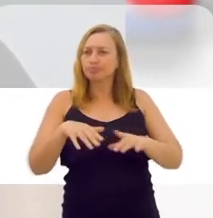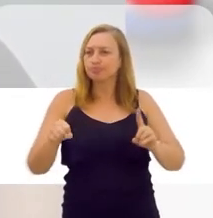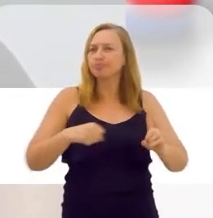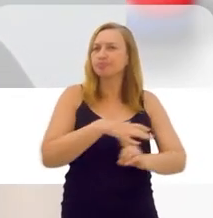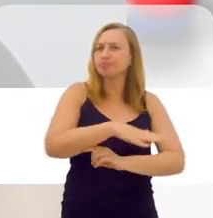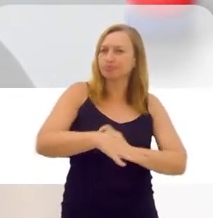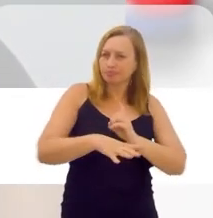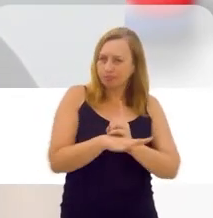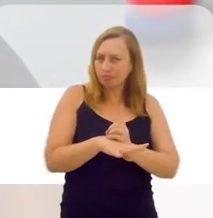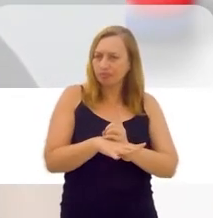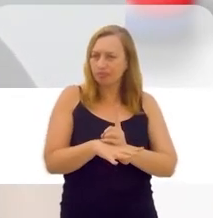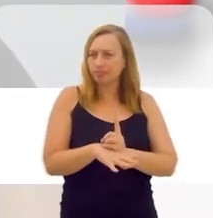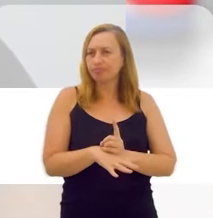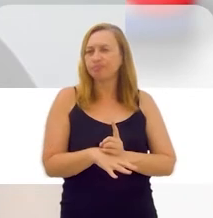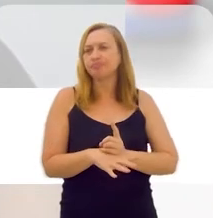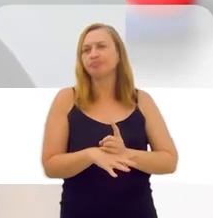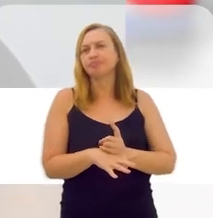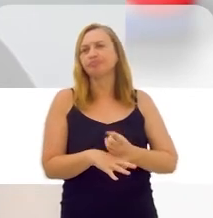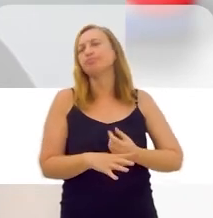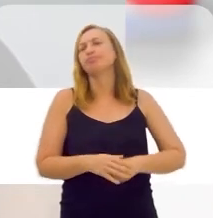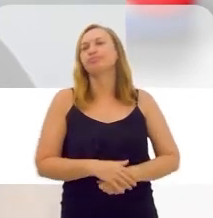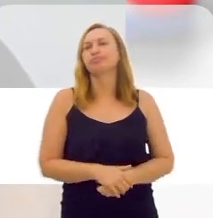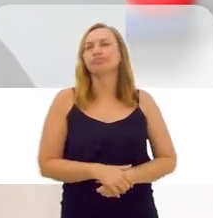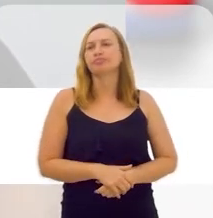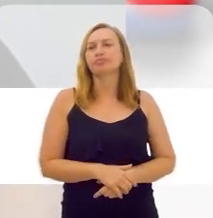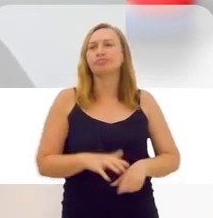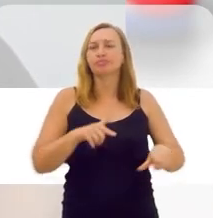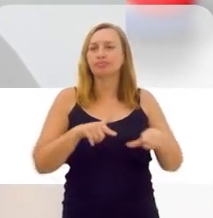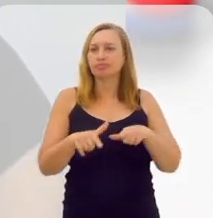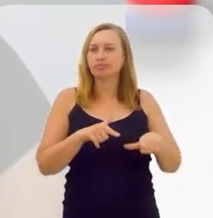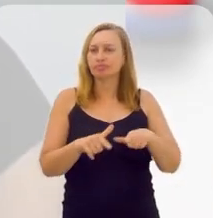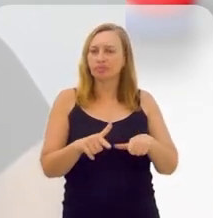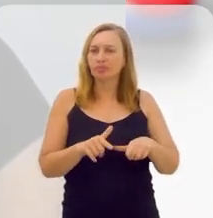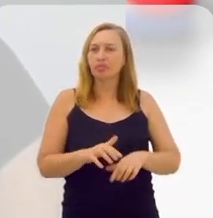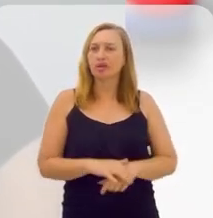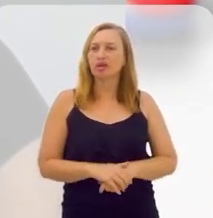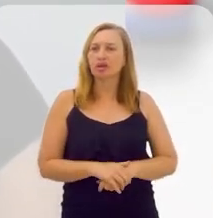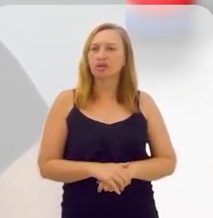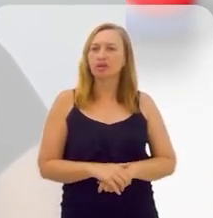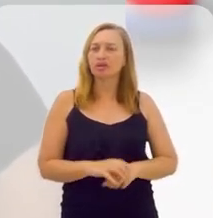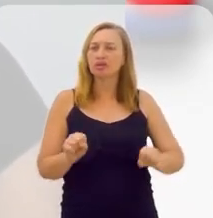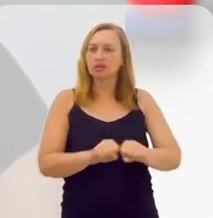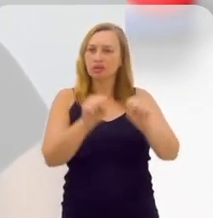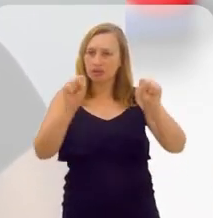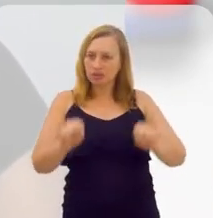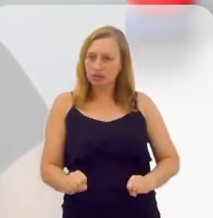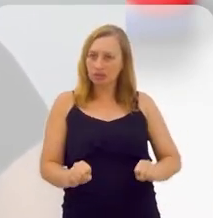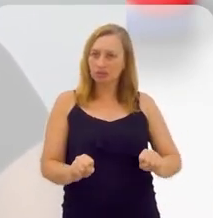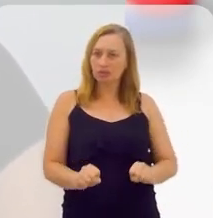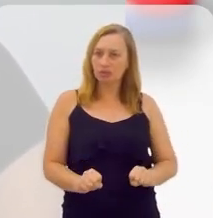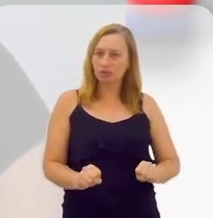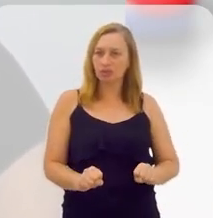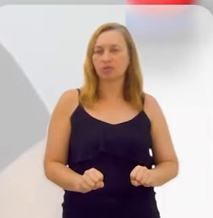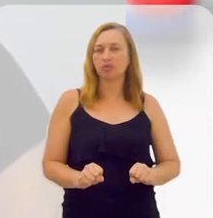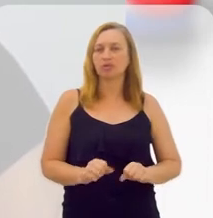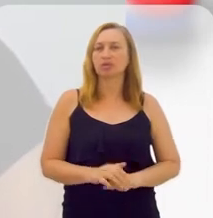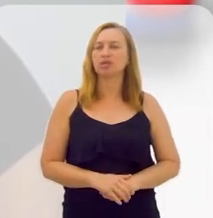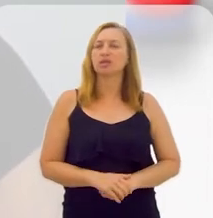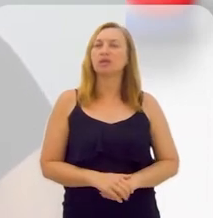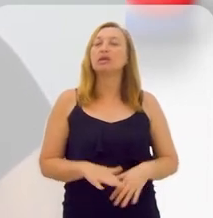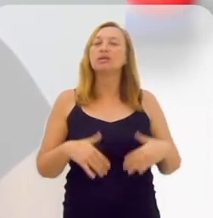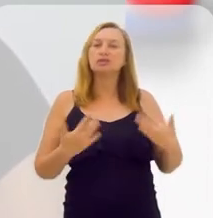movimento social, e ela trabalha em contrapartida, né, ao sistema hegemônico